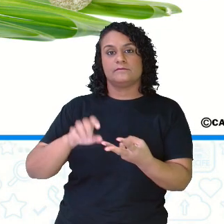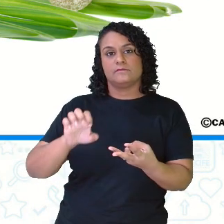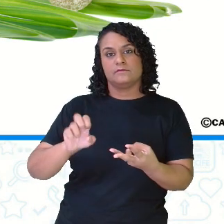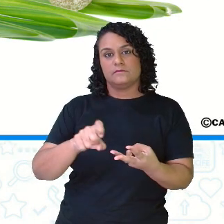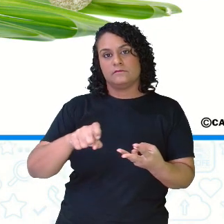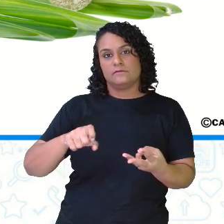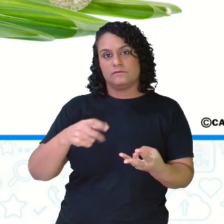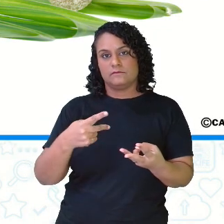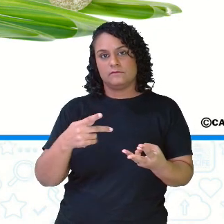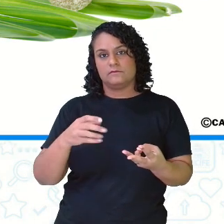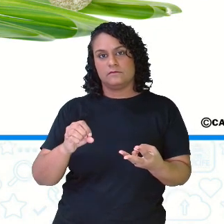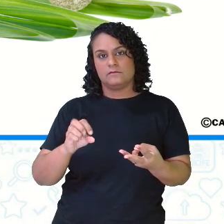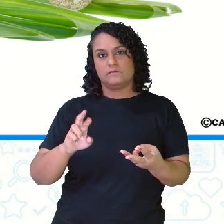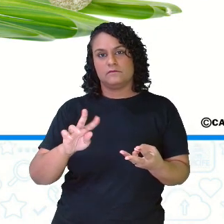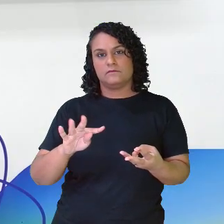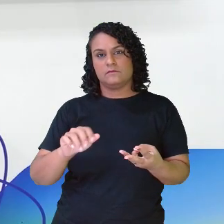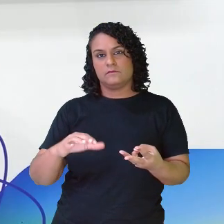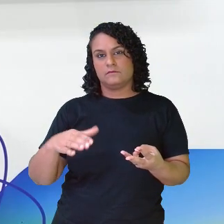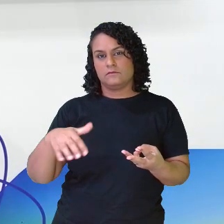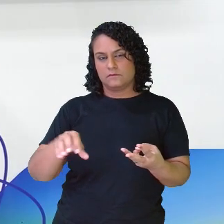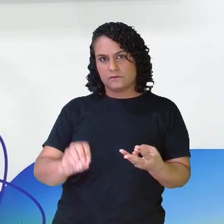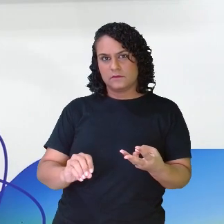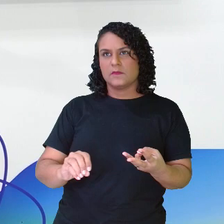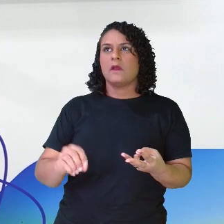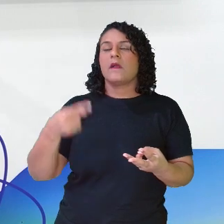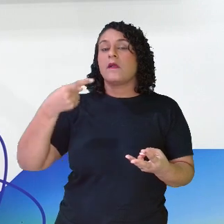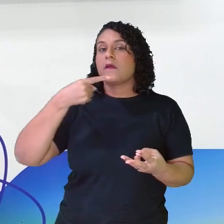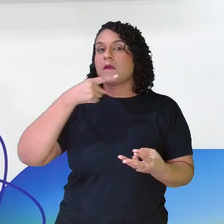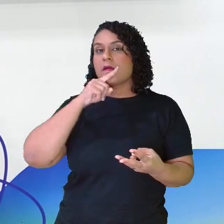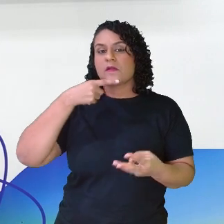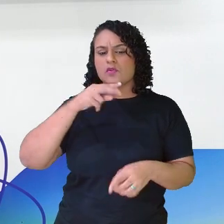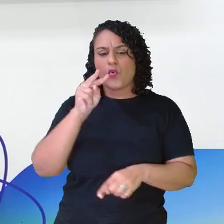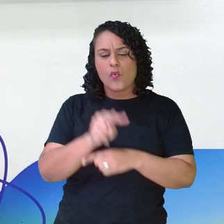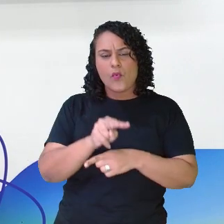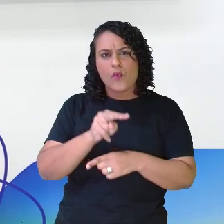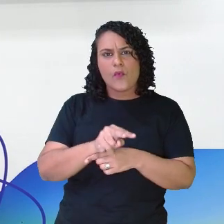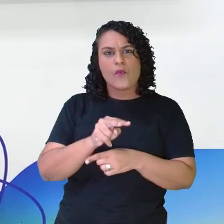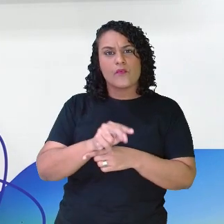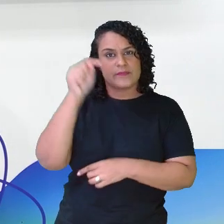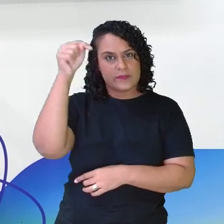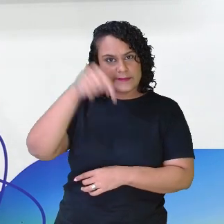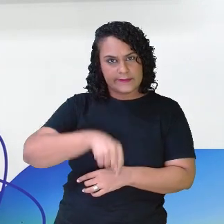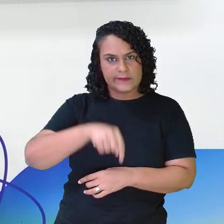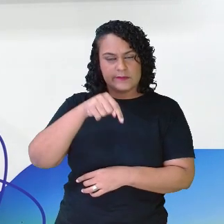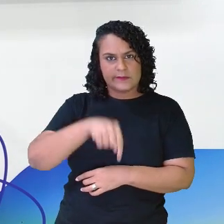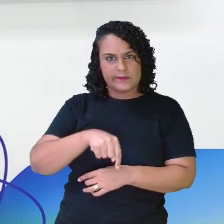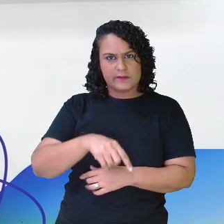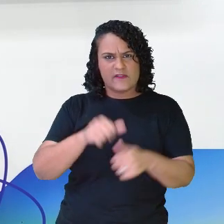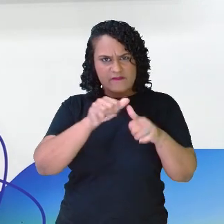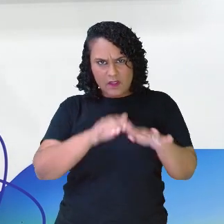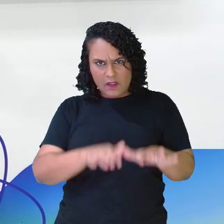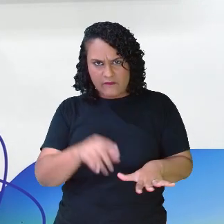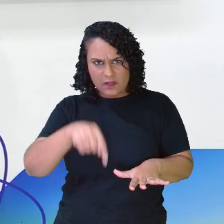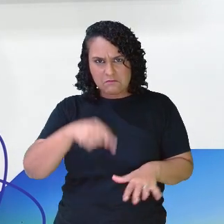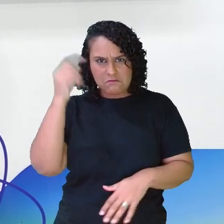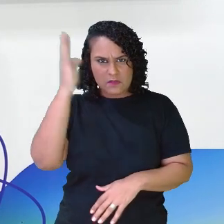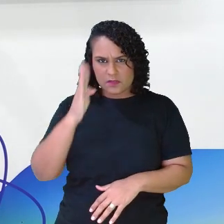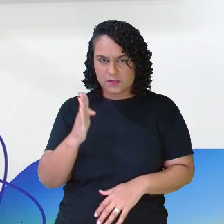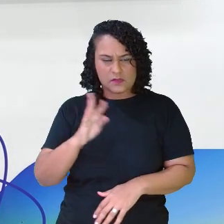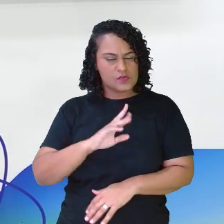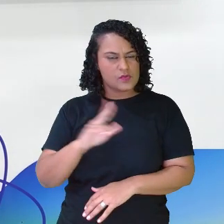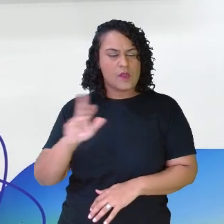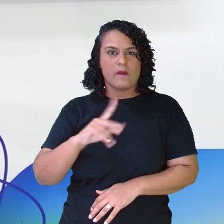Exportação, ou seja, a cana-de-açúcar que era cultivada, produzida aqui, não ficava no nosso país,